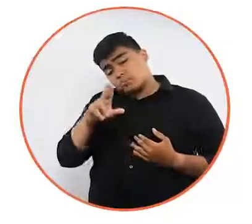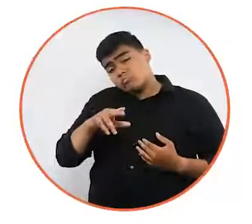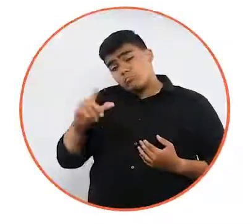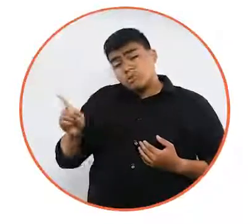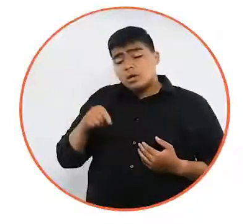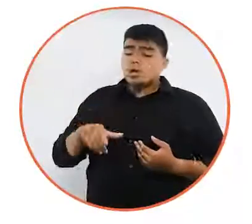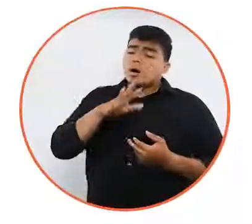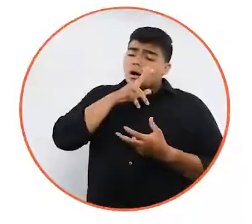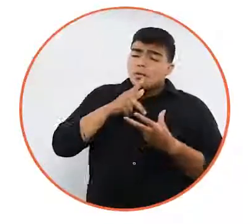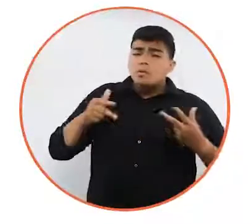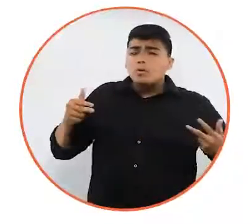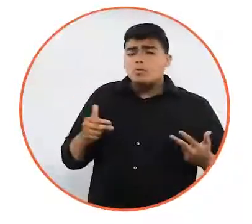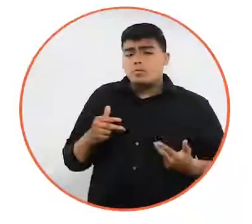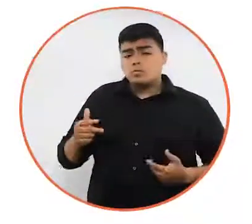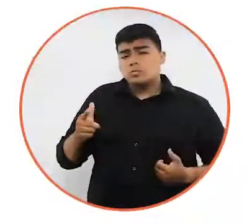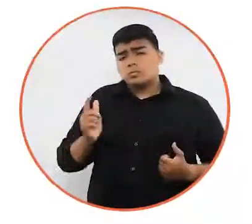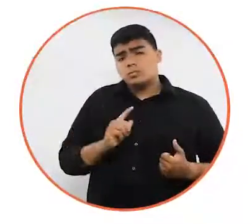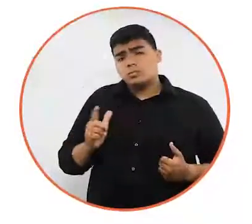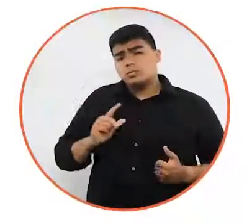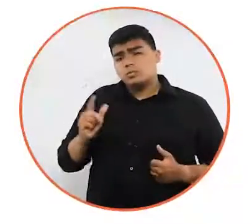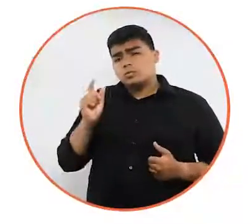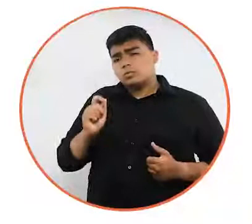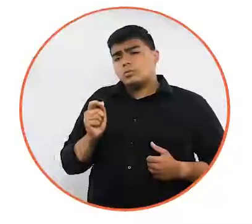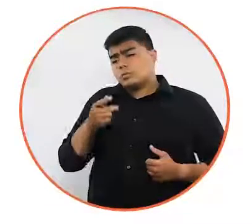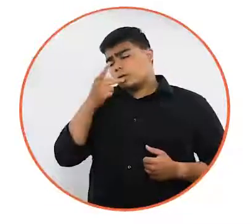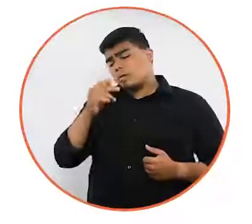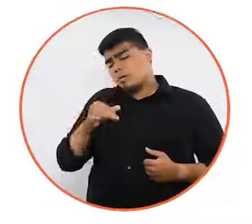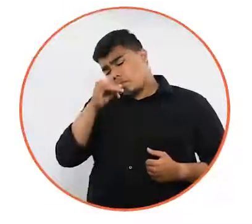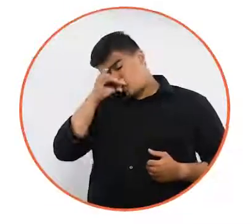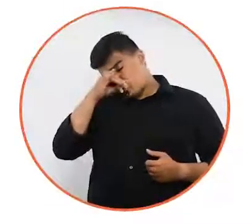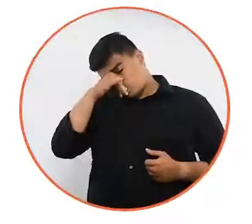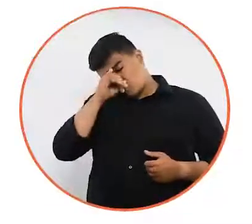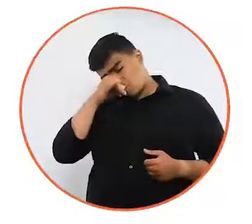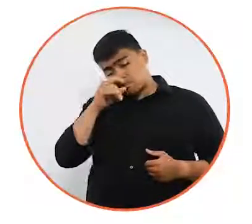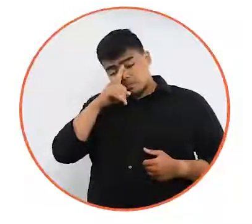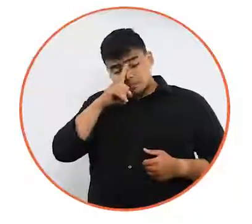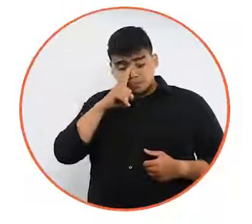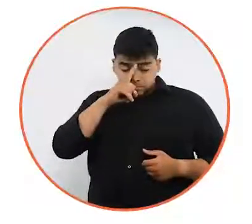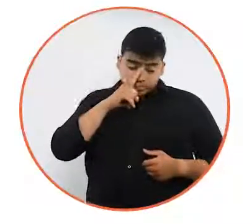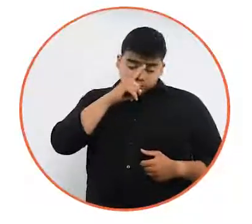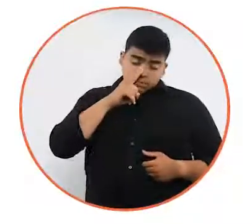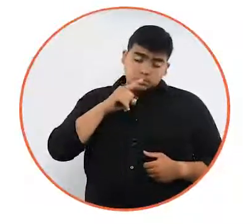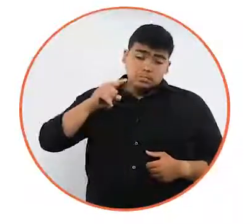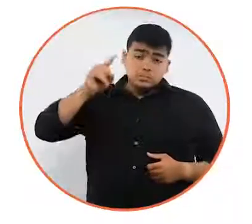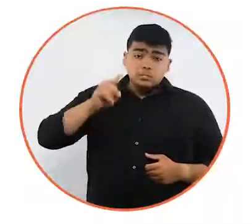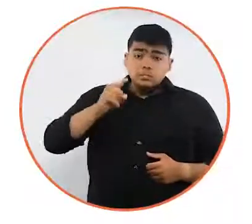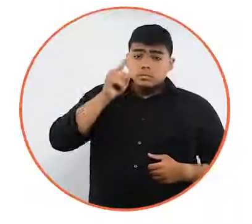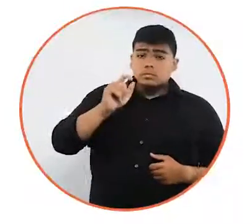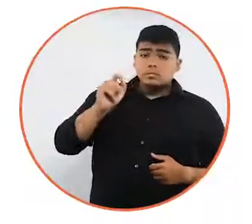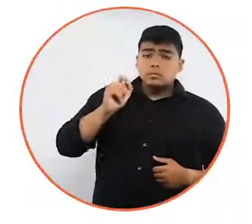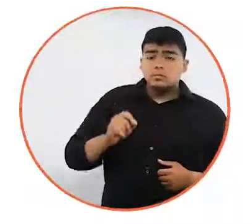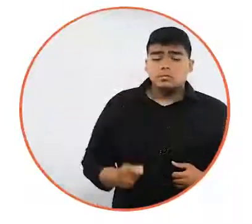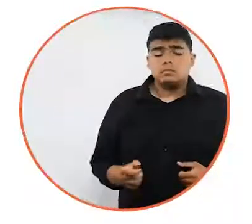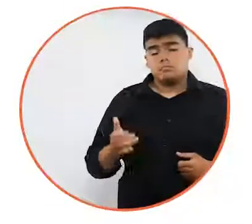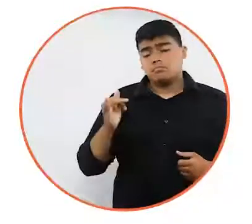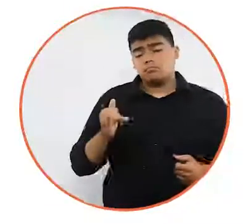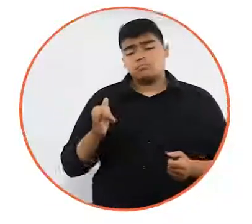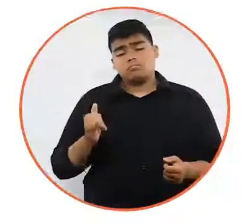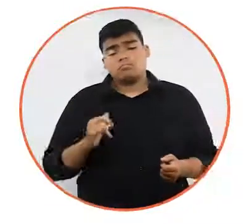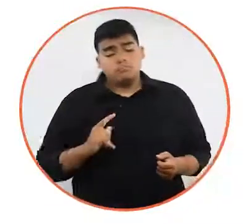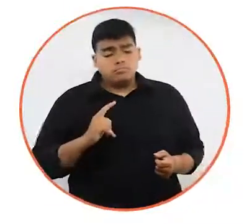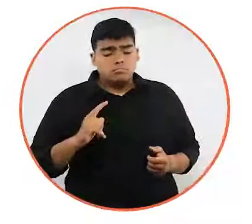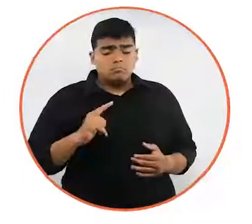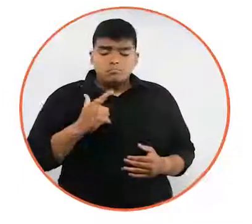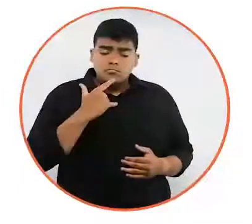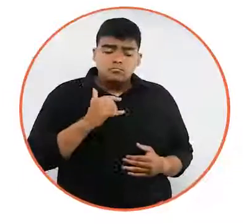né? Porco é aquele animal, né? Já tem um sentido pejorativo. Porco, belicoso, de bélico, de arma, ó,